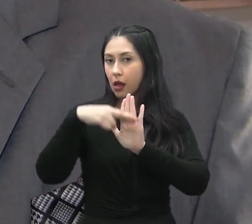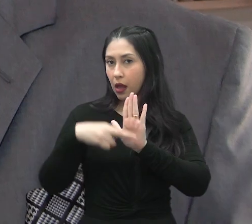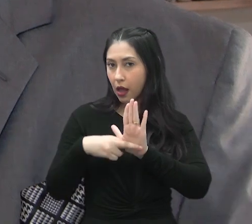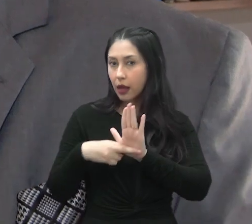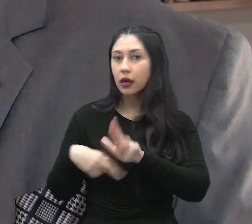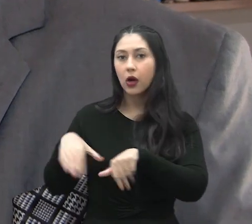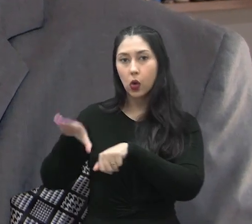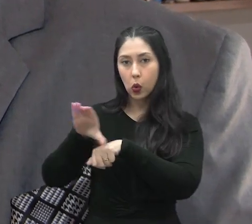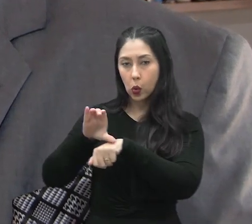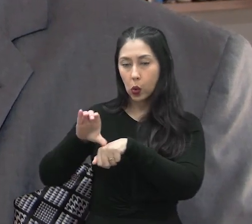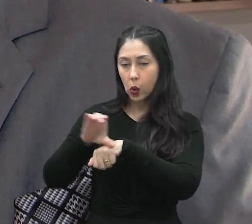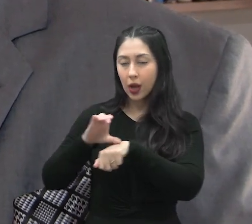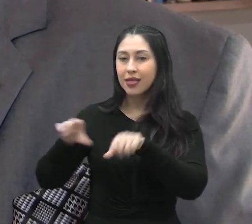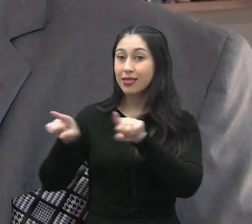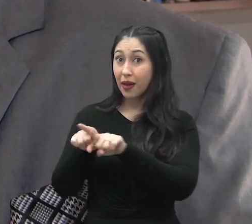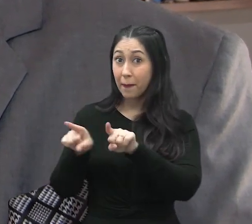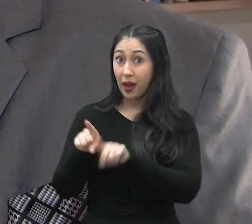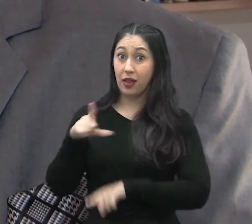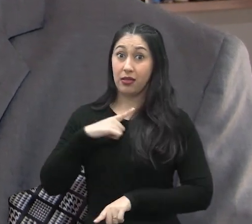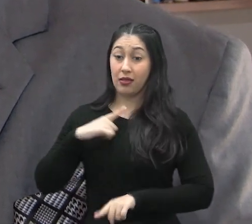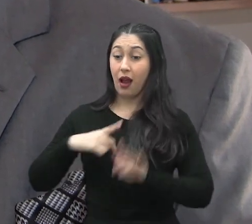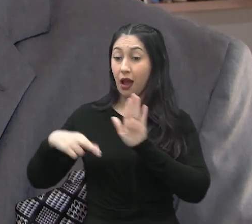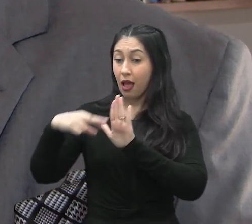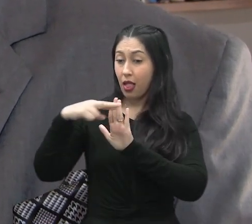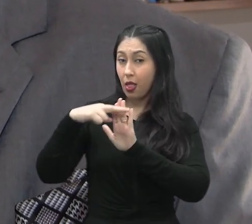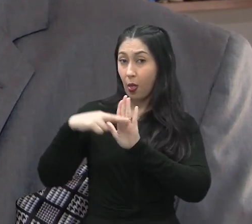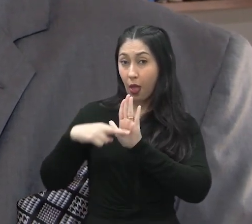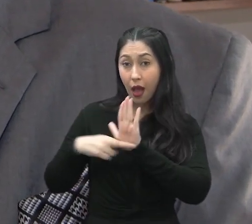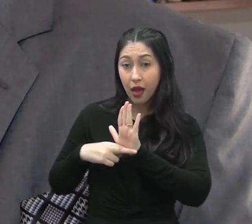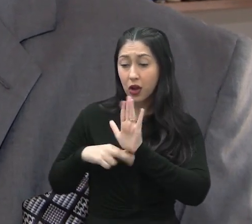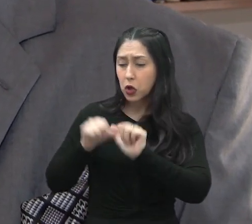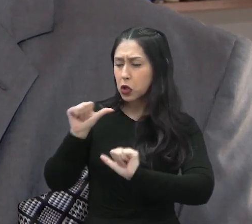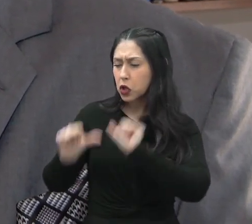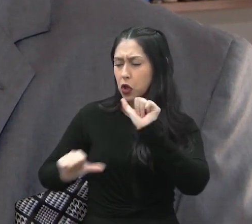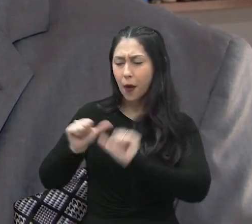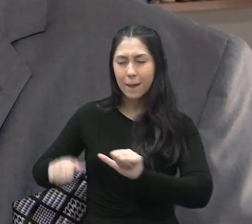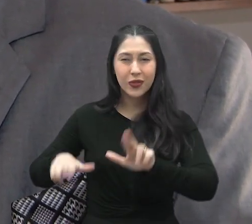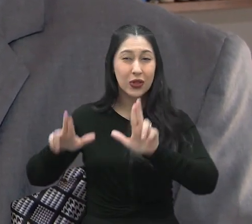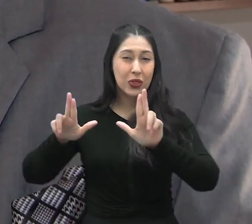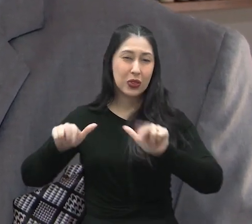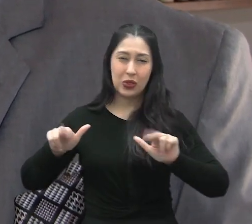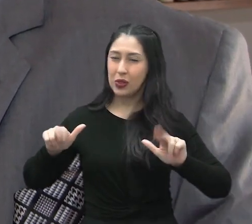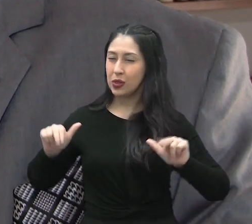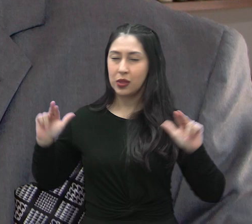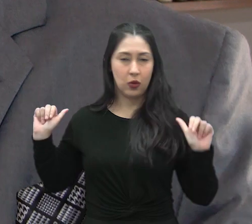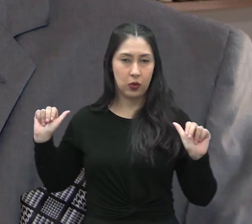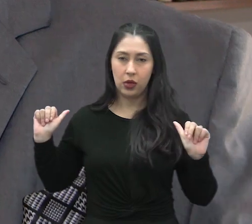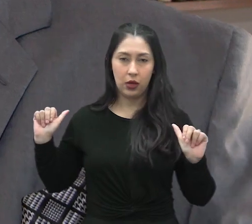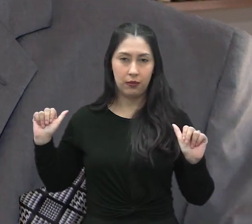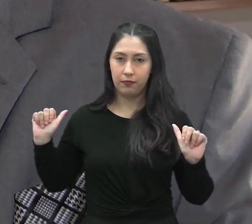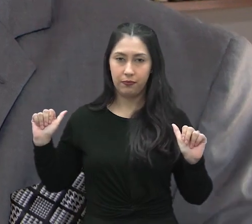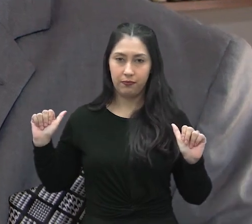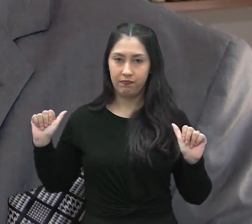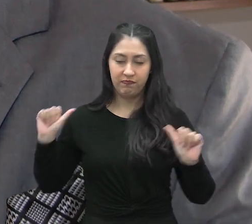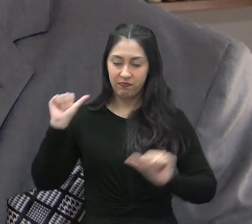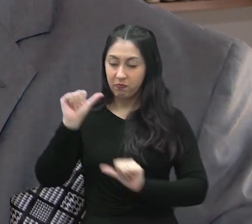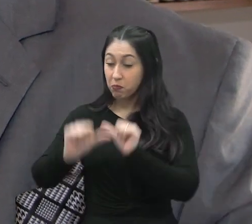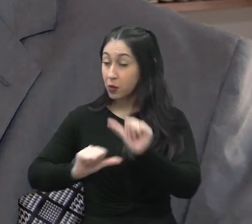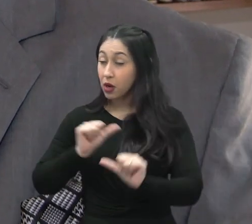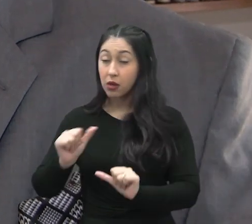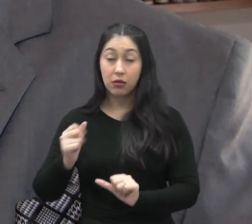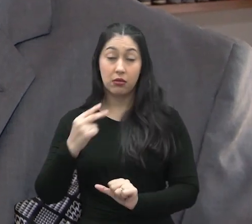limites e a Constituição ela tem suas cláusulas pétreas, ou seja, cláusulas que são inalienáveis, você não